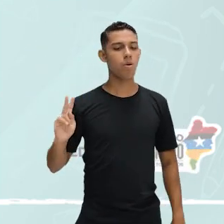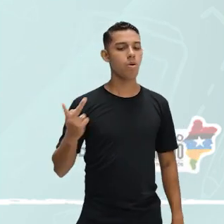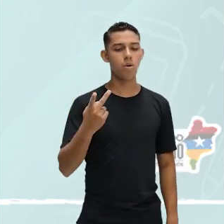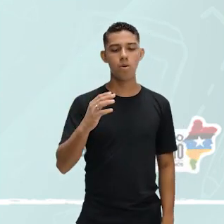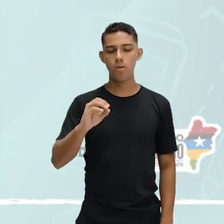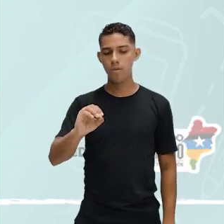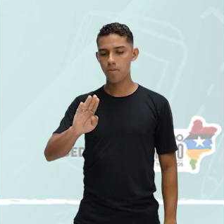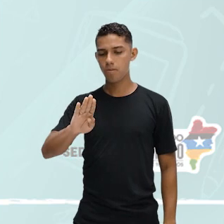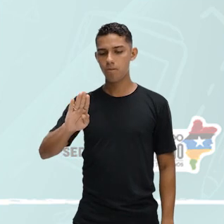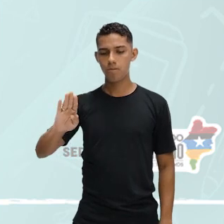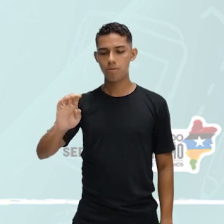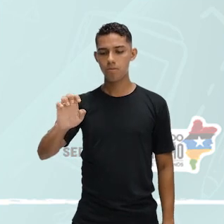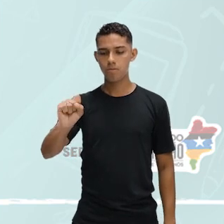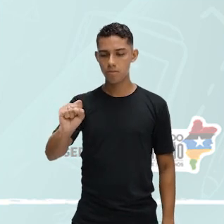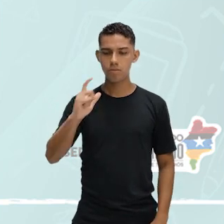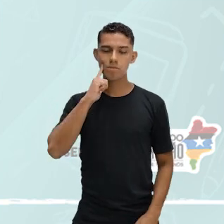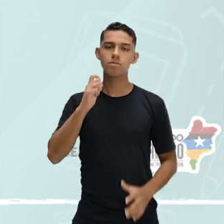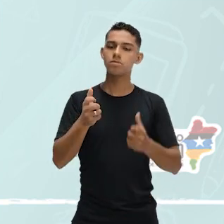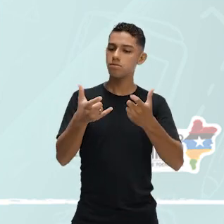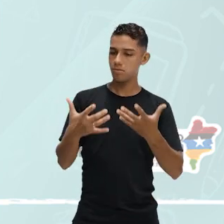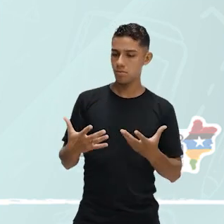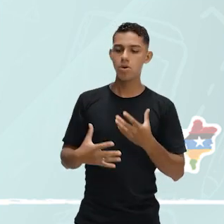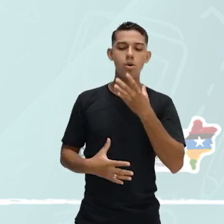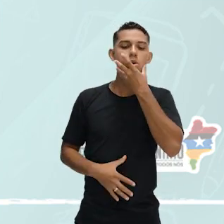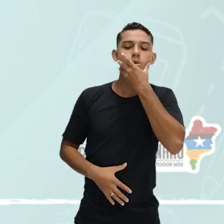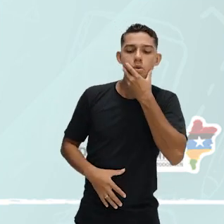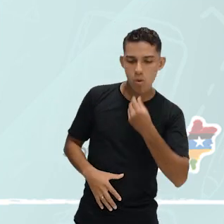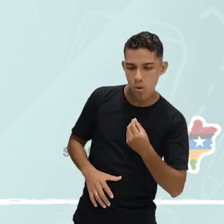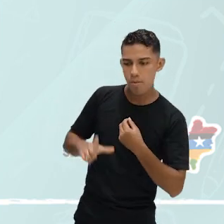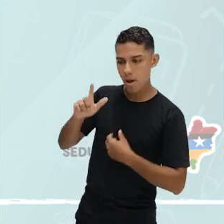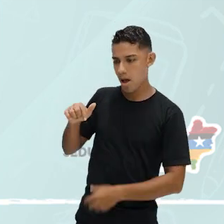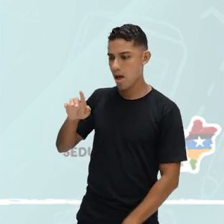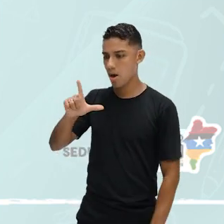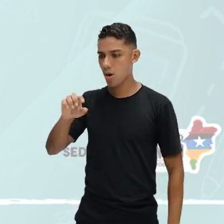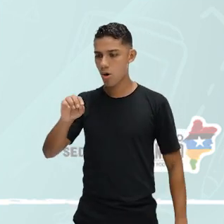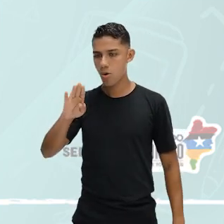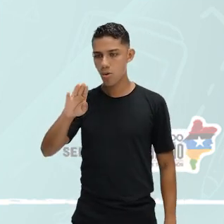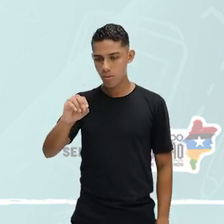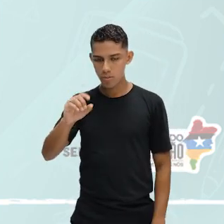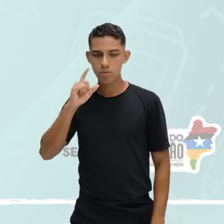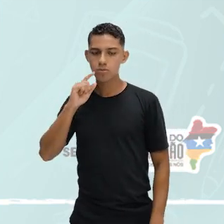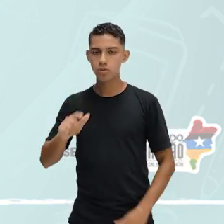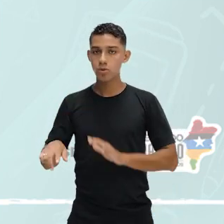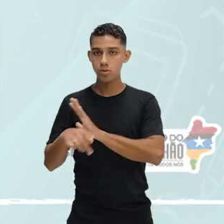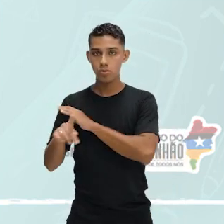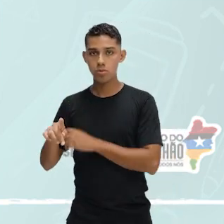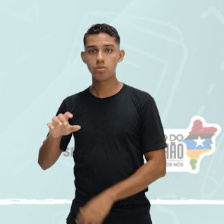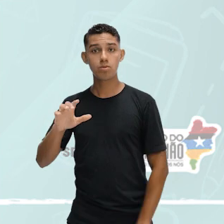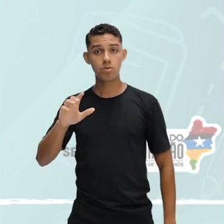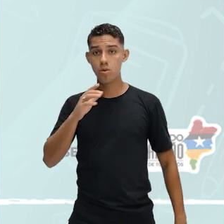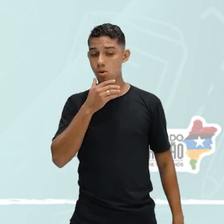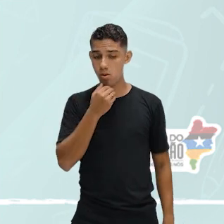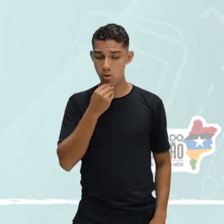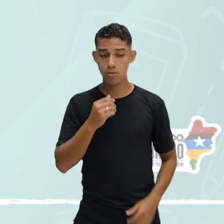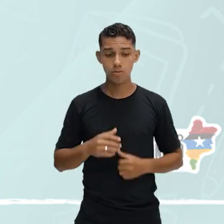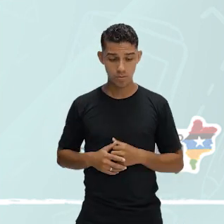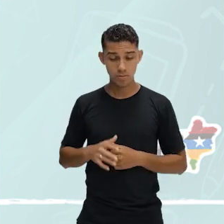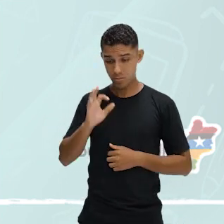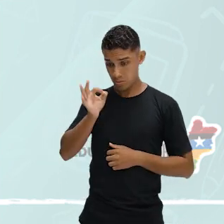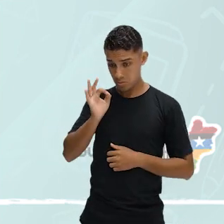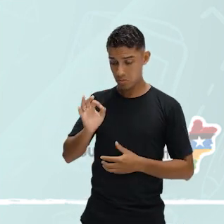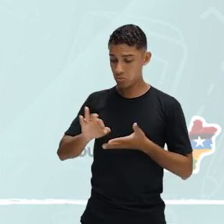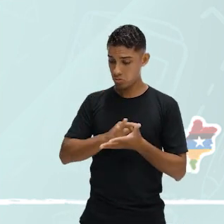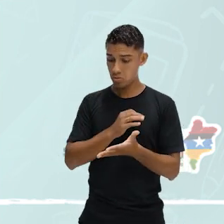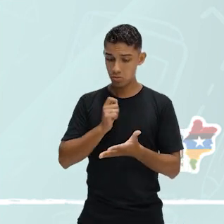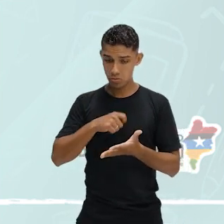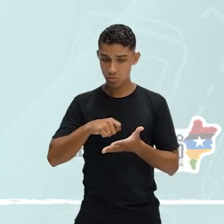anunciar com a expressão o homem é o lobo do próprio homem. A letra C está muito bem escrita